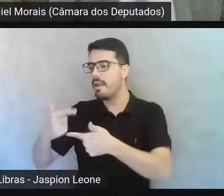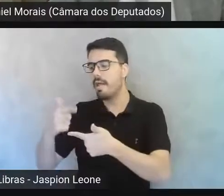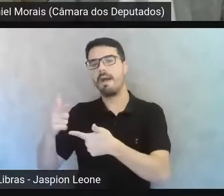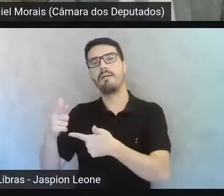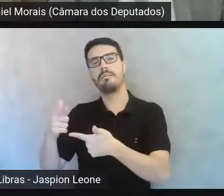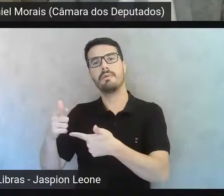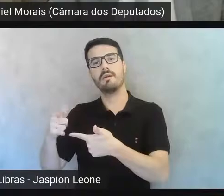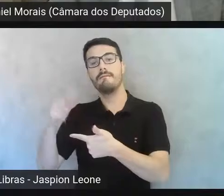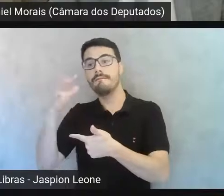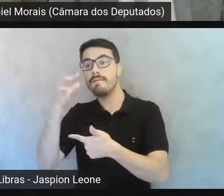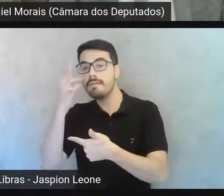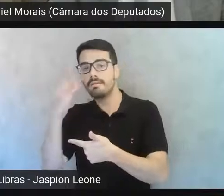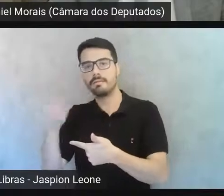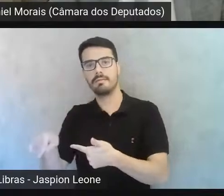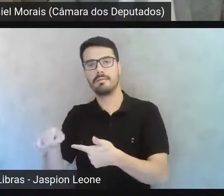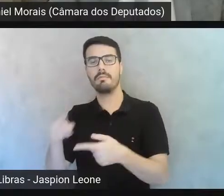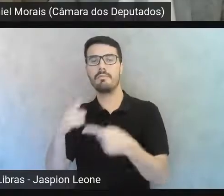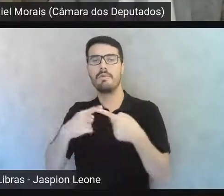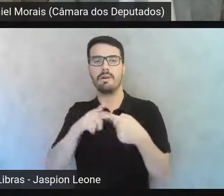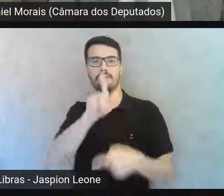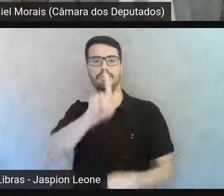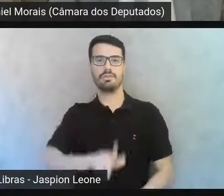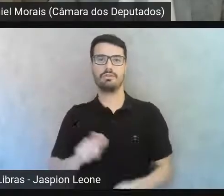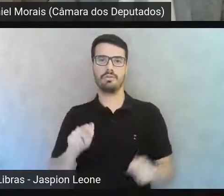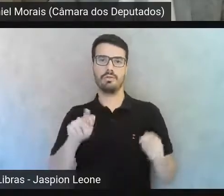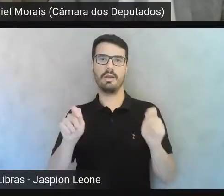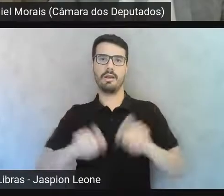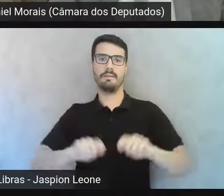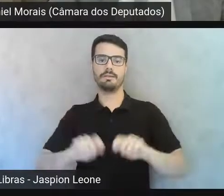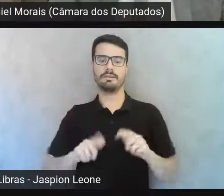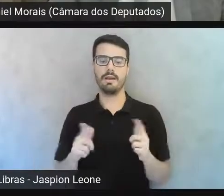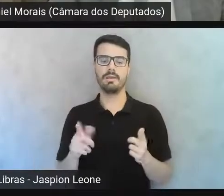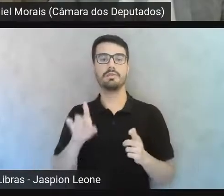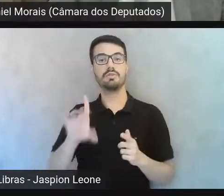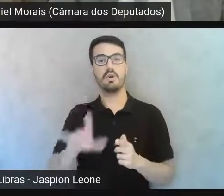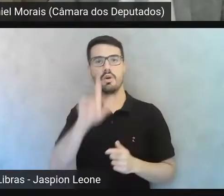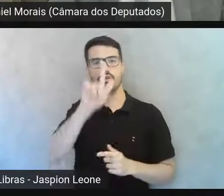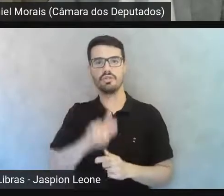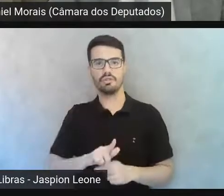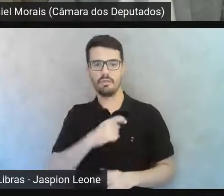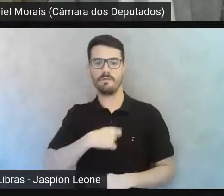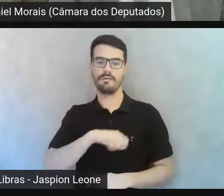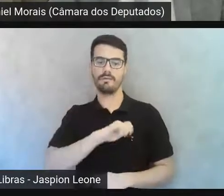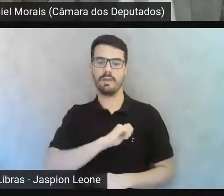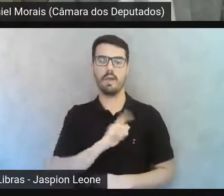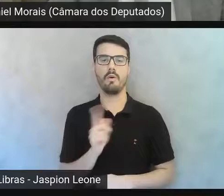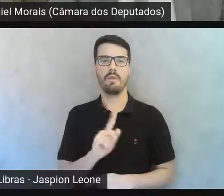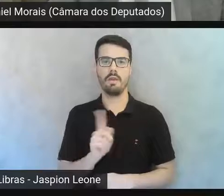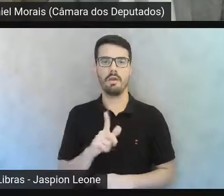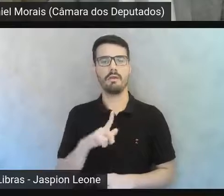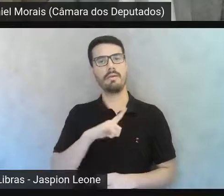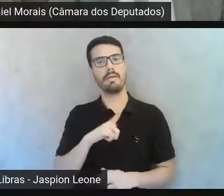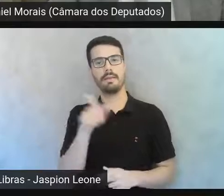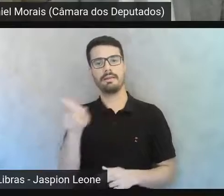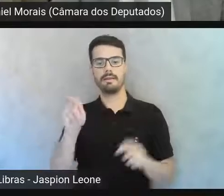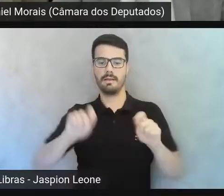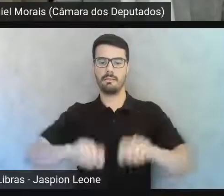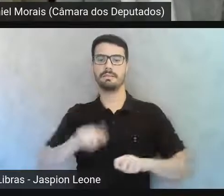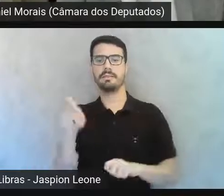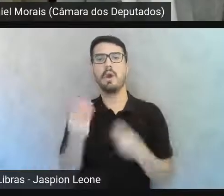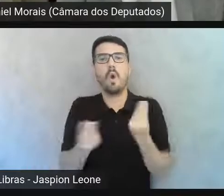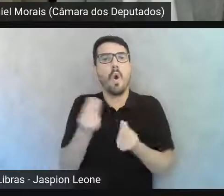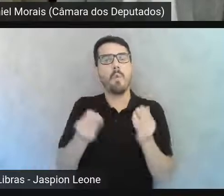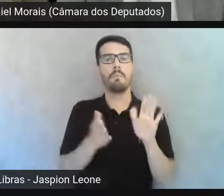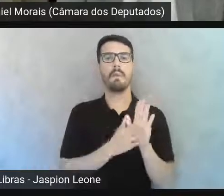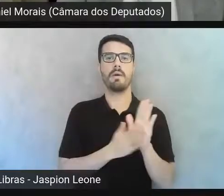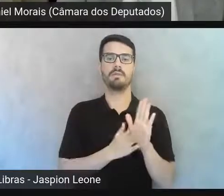para o gestor, porque ele tem a capacidade, não só do gestor, o fiscal, né, a capacidade de saber como ele ia atuar naquilo, para